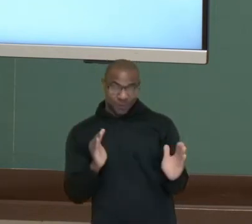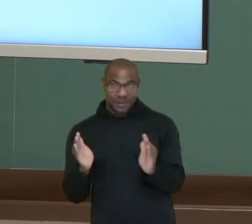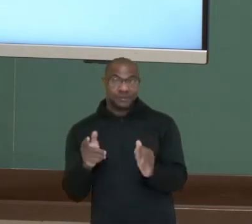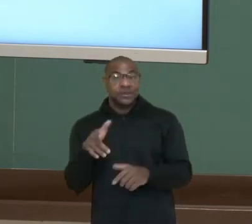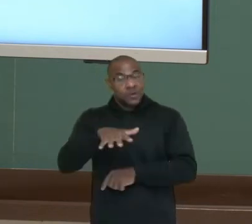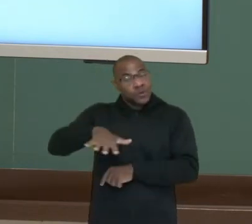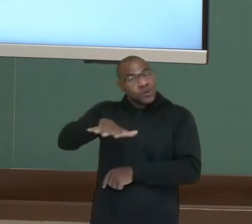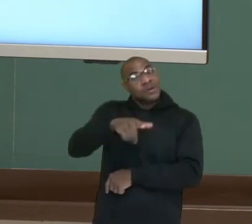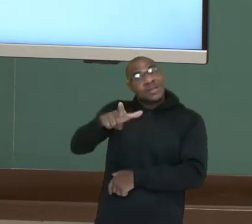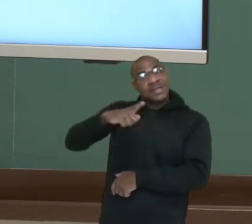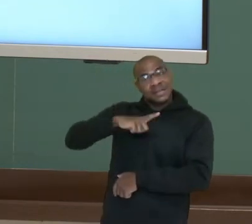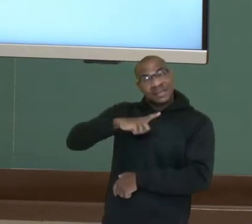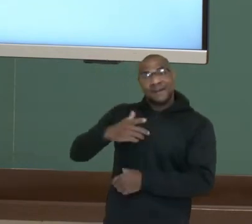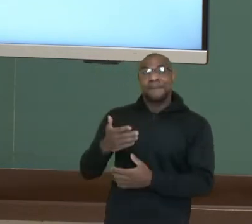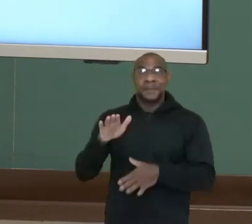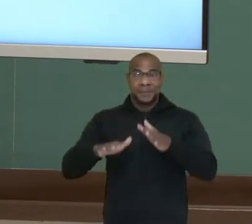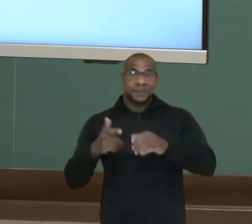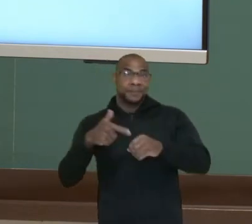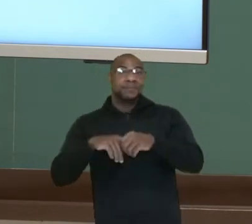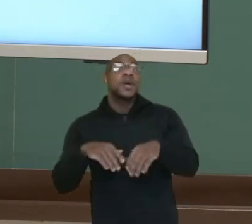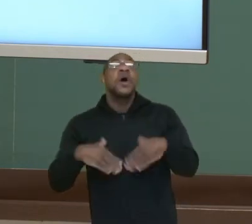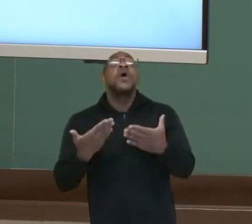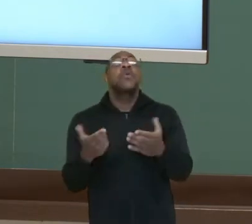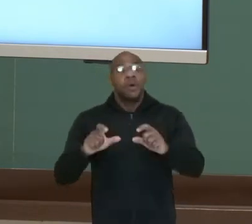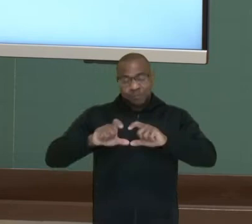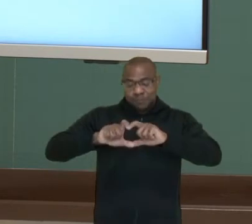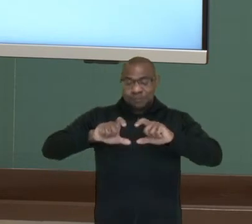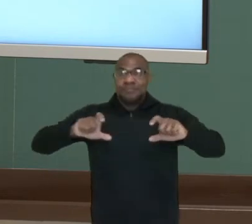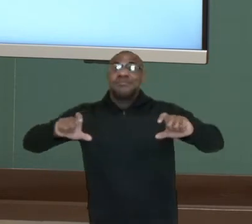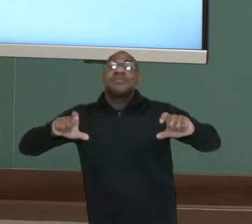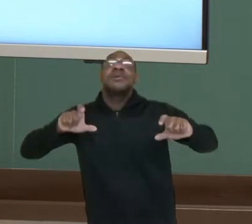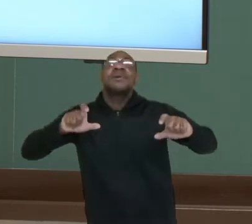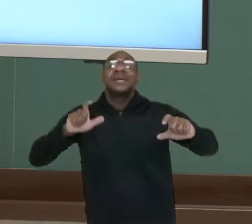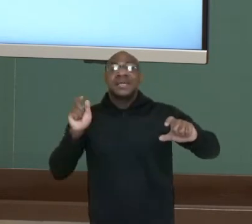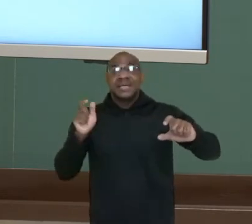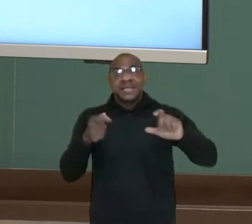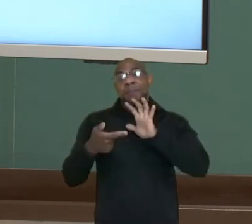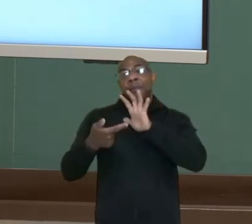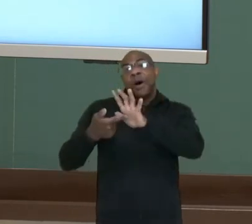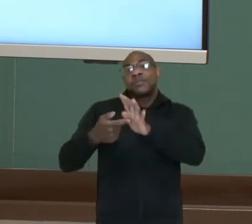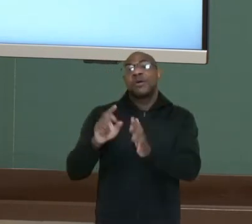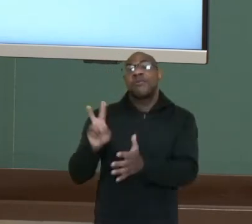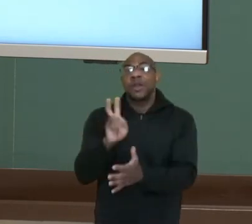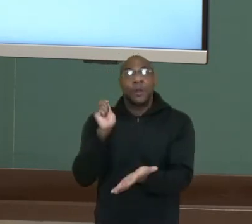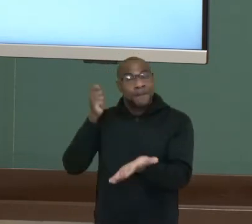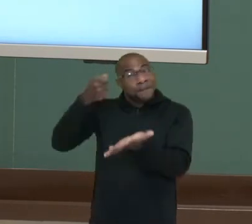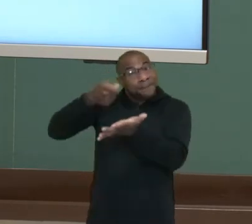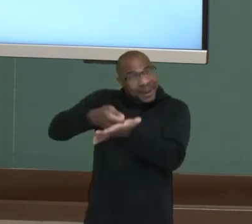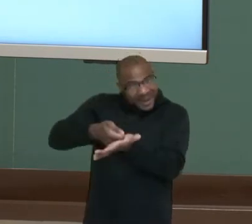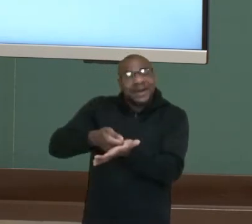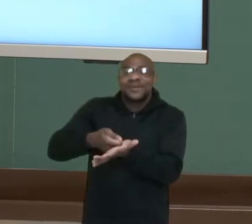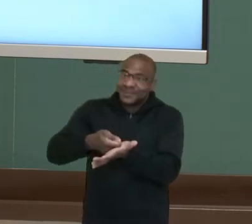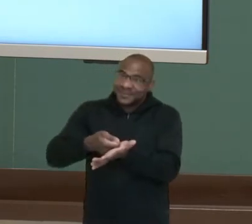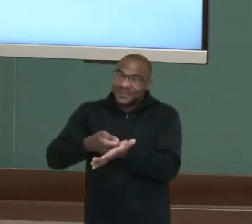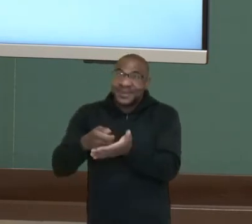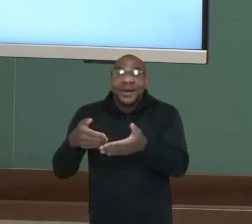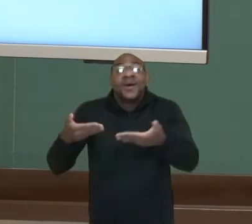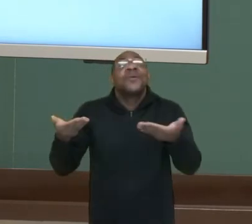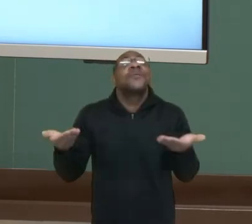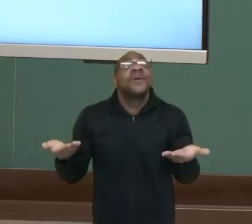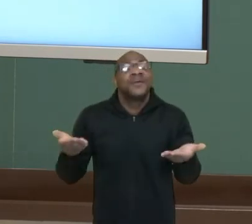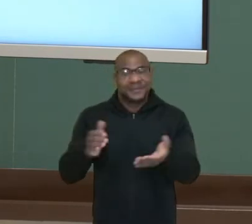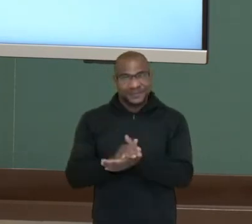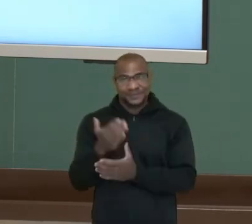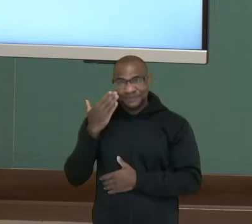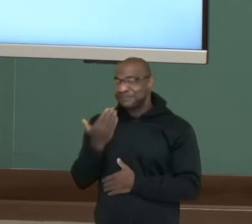você está. Qual é a expressão matemática que define o valor pago, P, não conheço esse valor, vou dar uma letrinha para ele, vou dar um